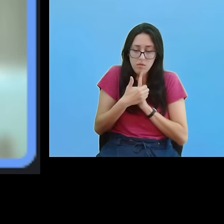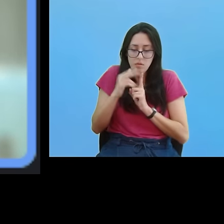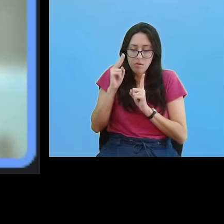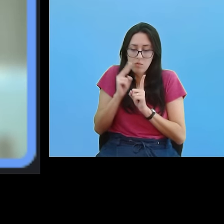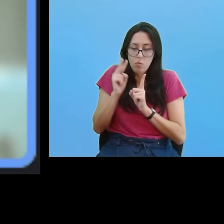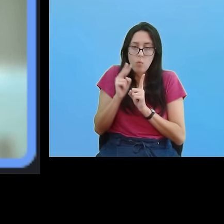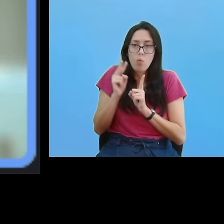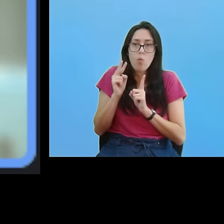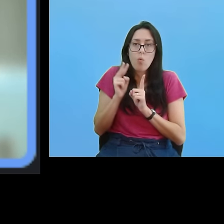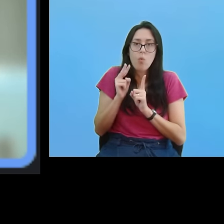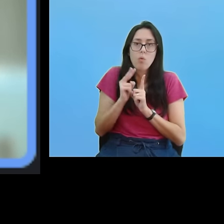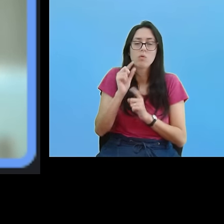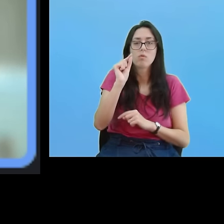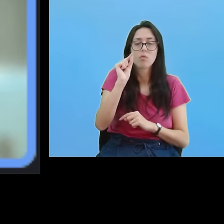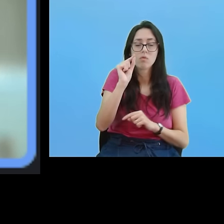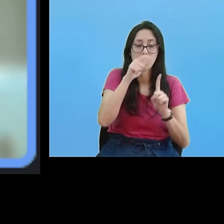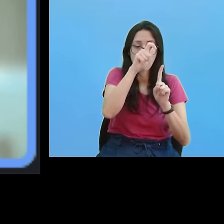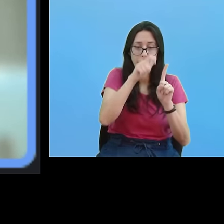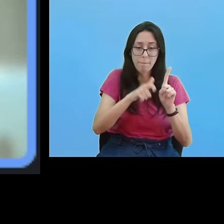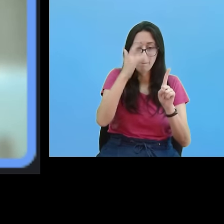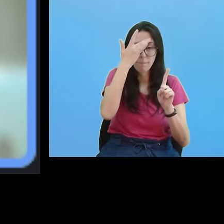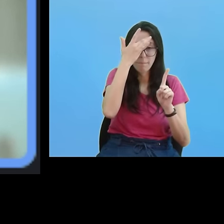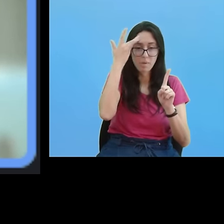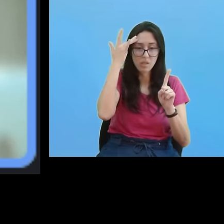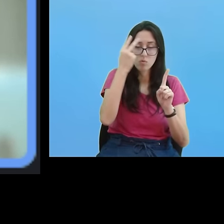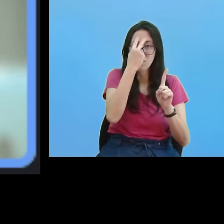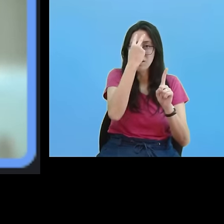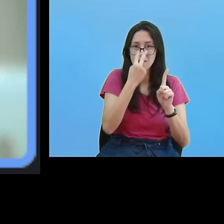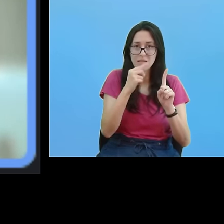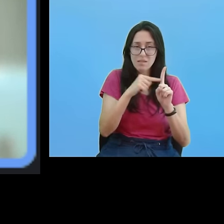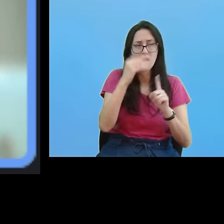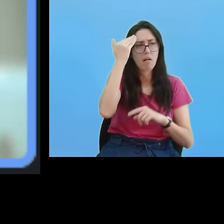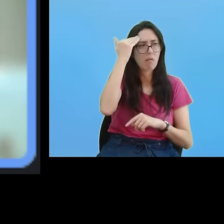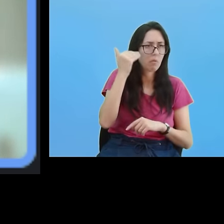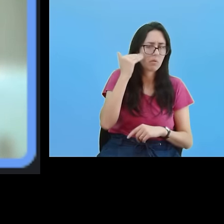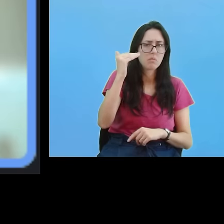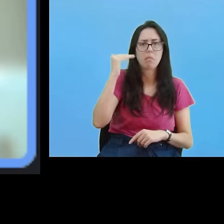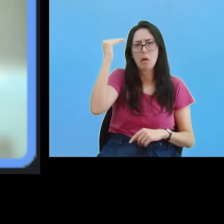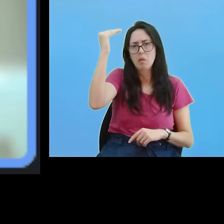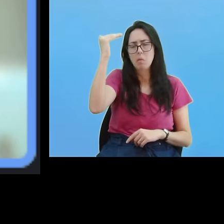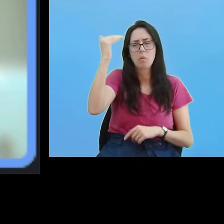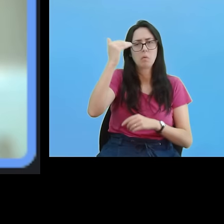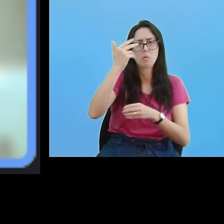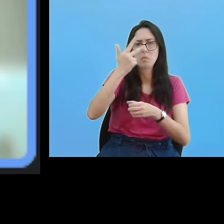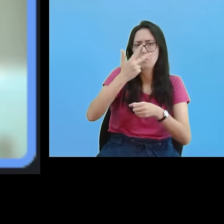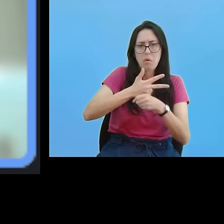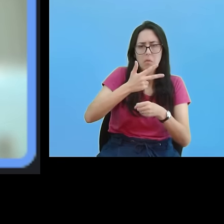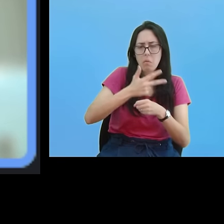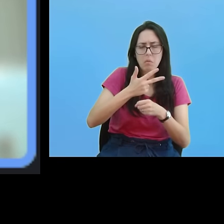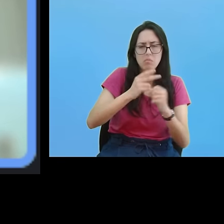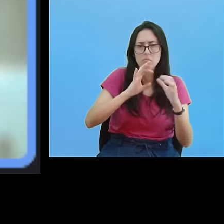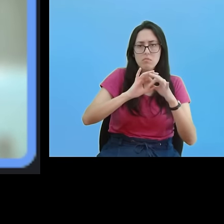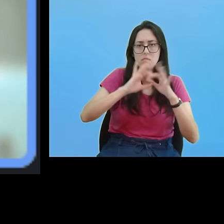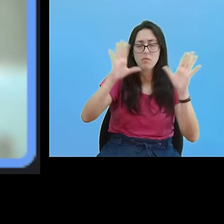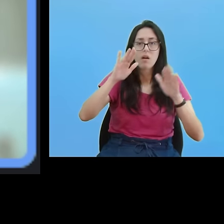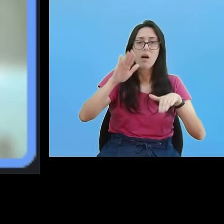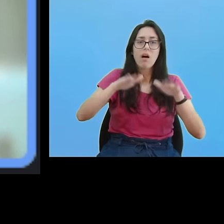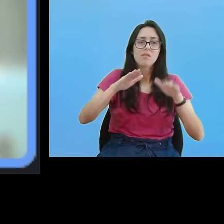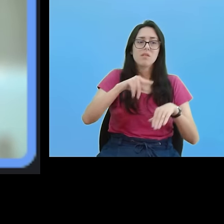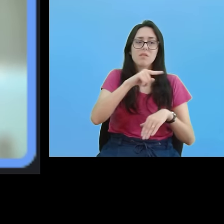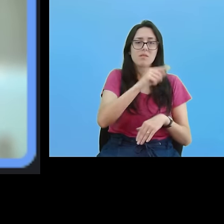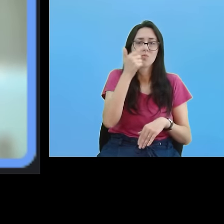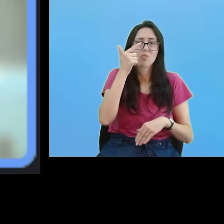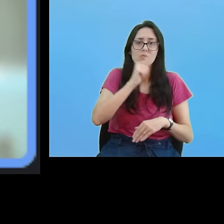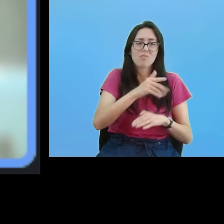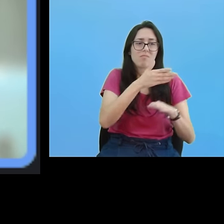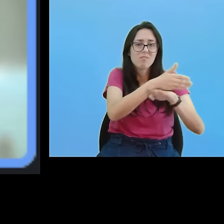por exemplo, que a pessoa cega, seja ela adolescente, adulto, idoso, né, tenha contato com atividades que